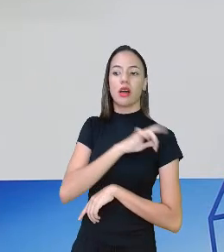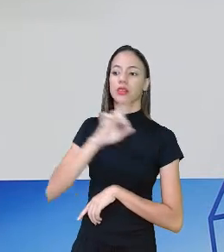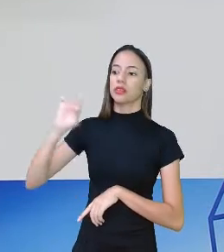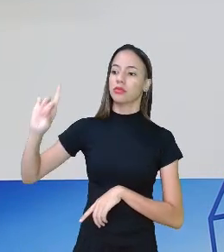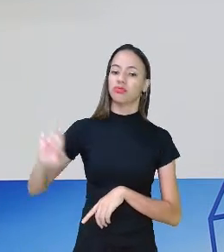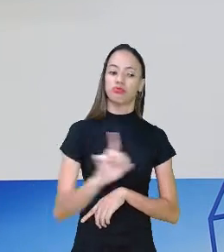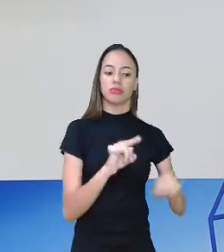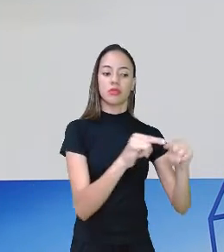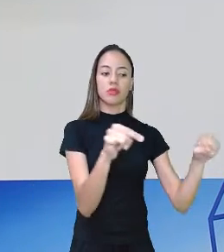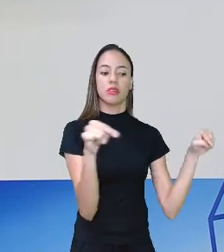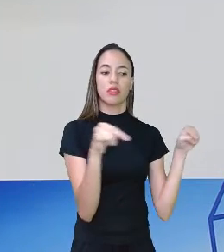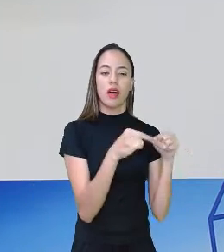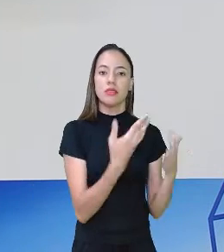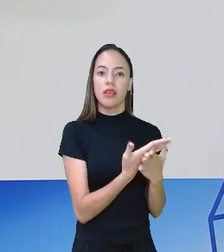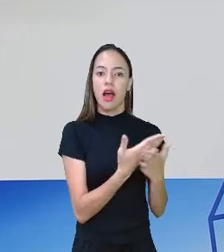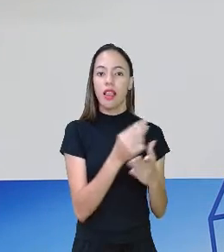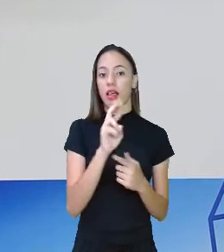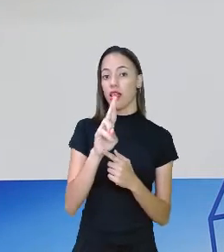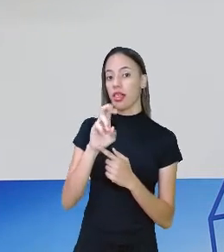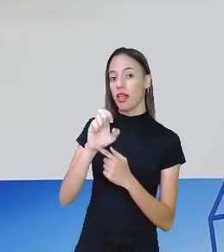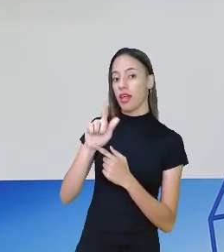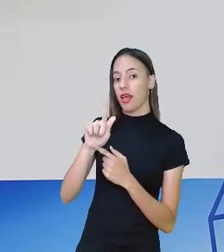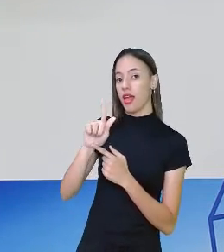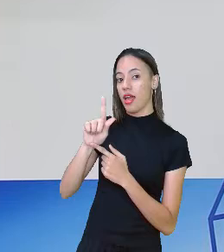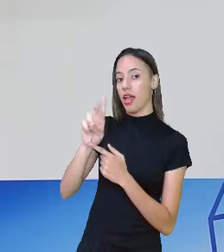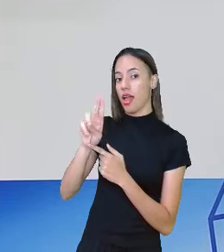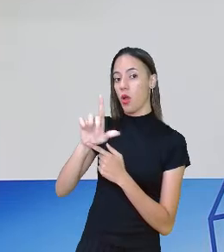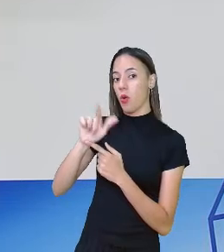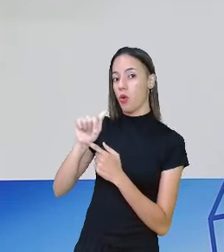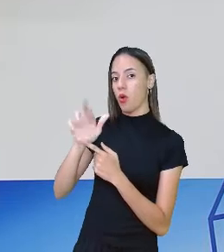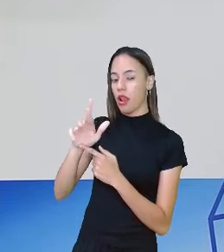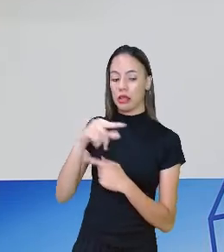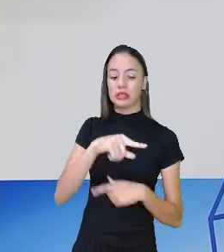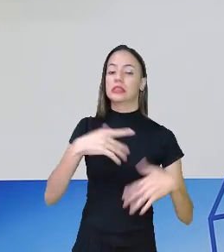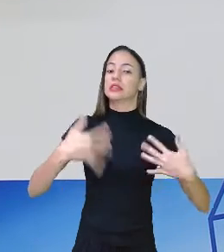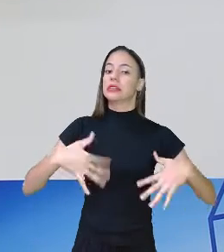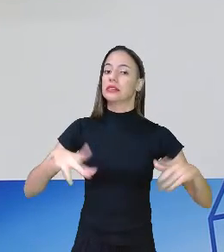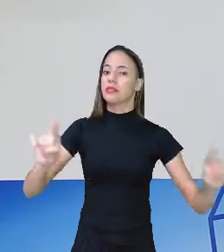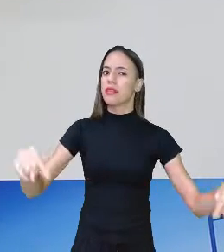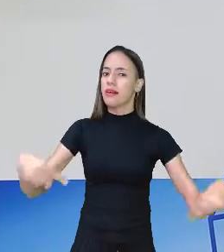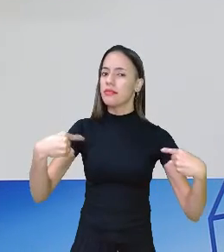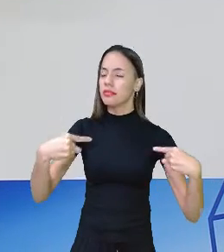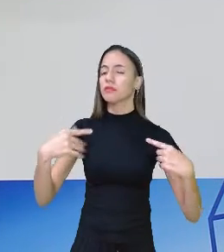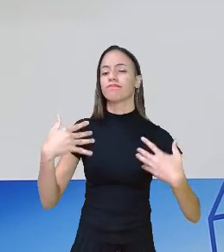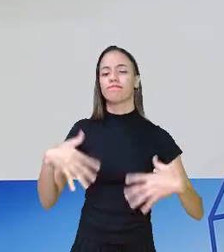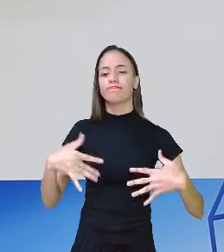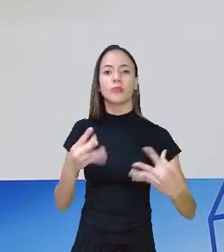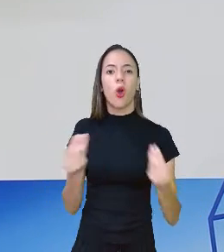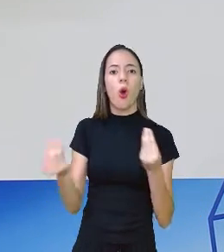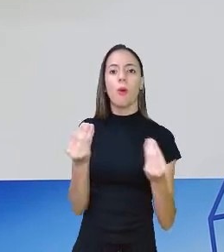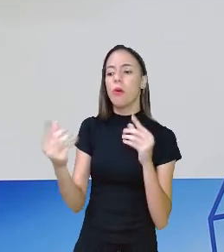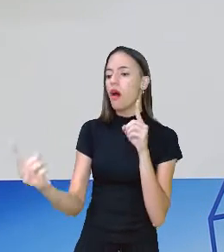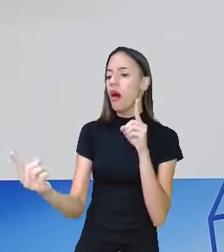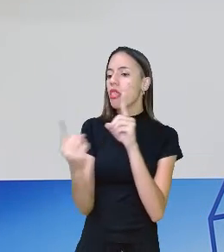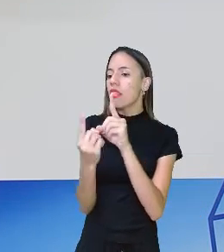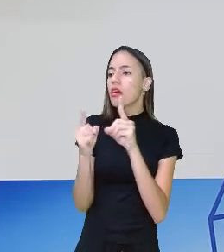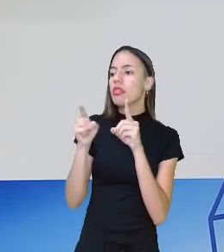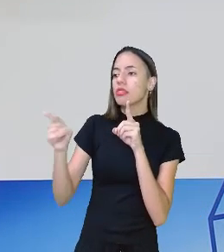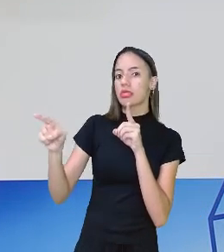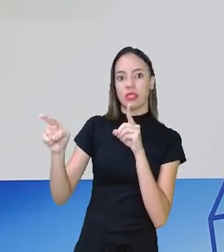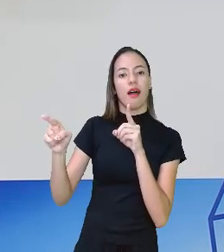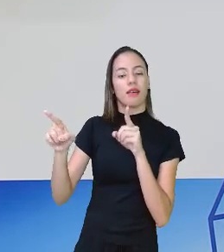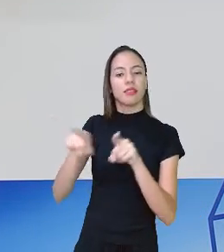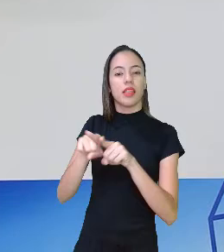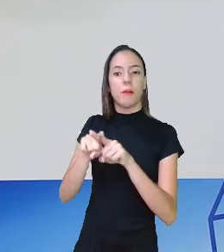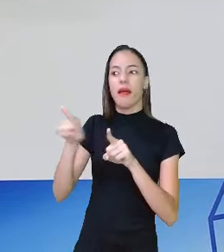sua sala regular, um desafio constante para poder atender dentro da